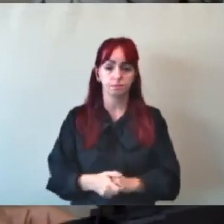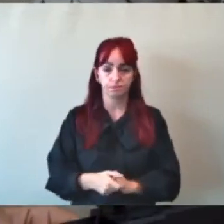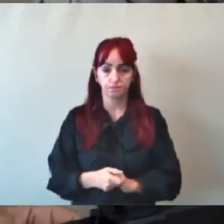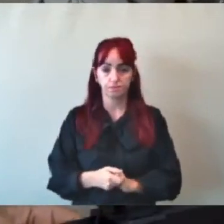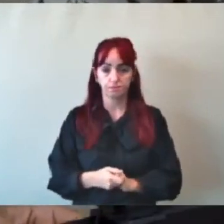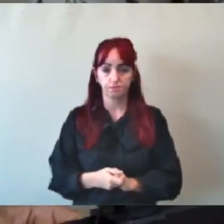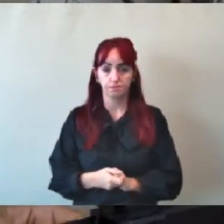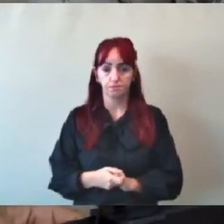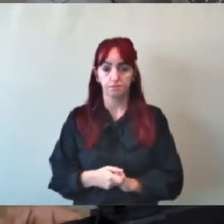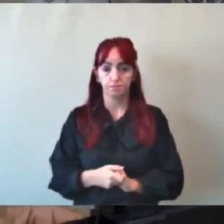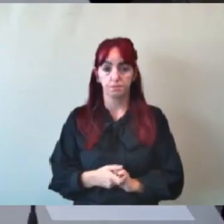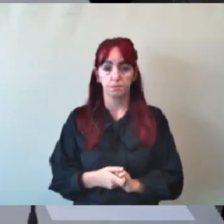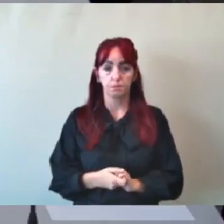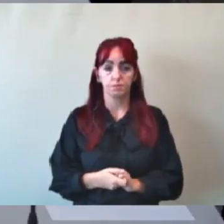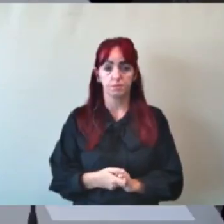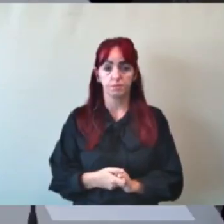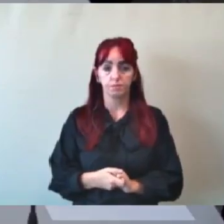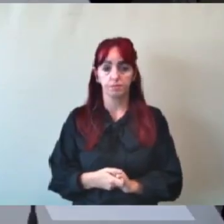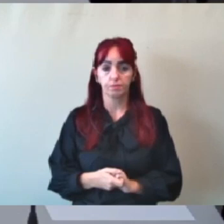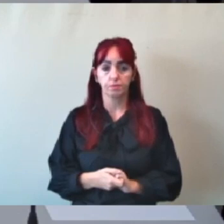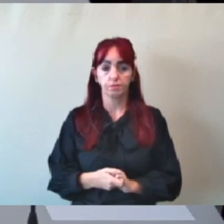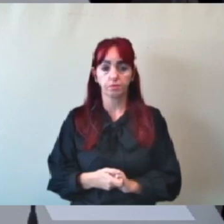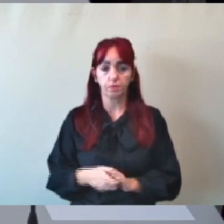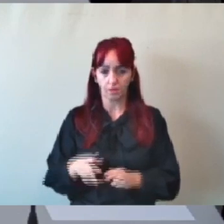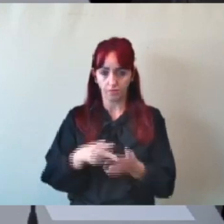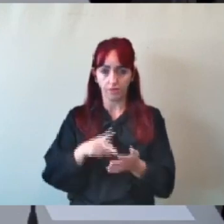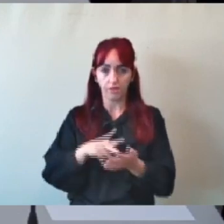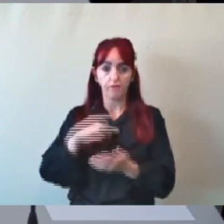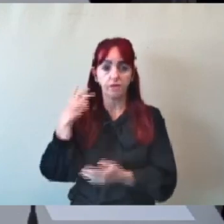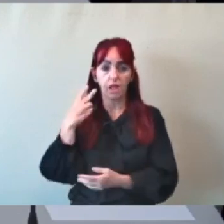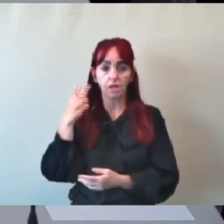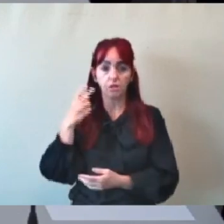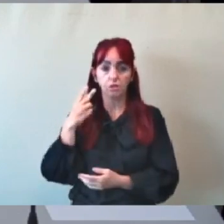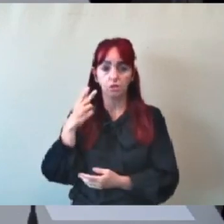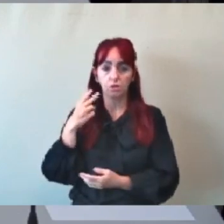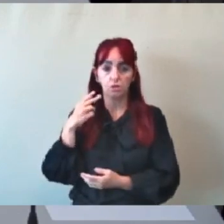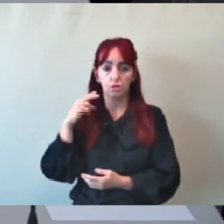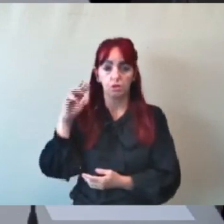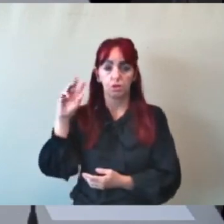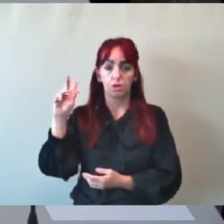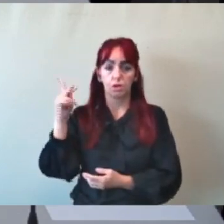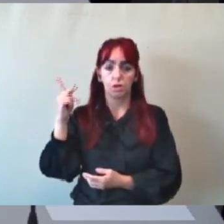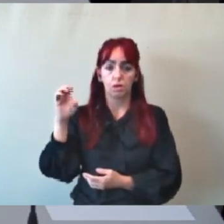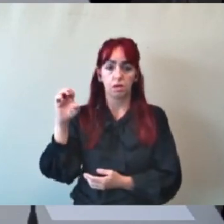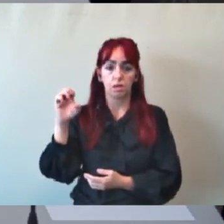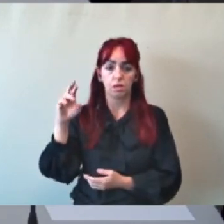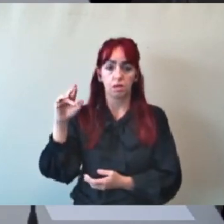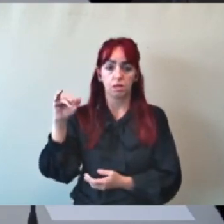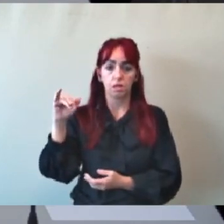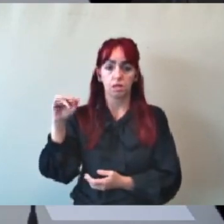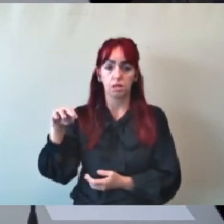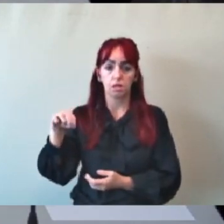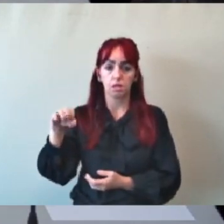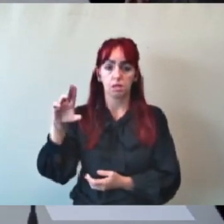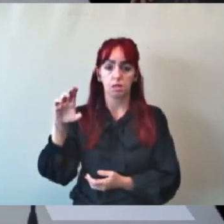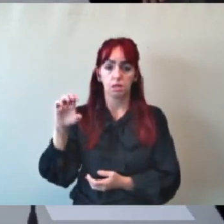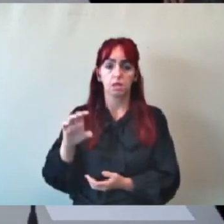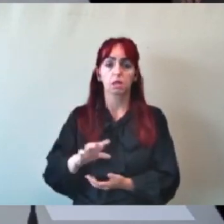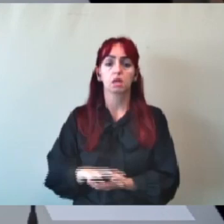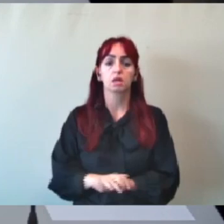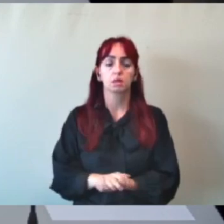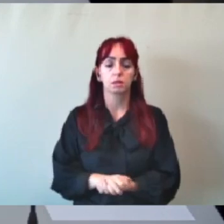Não é, Henrique Braga? Henrique. Isso mesmo, comunica a chegada do vereador Henrique Braga.